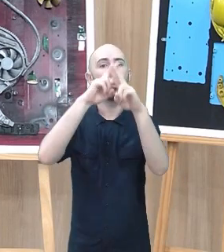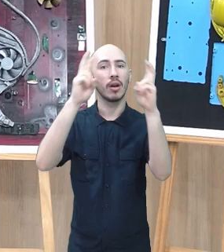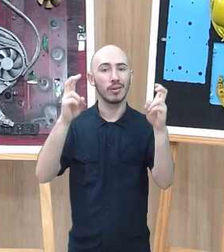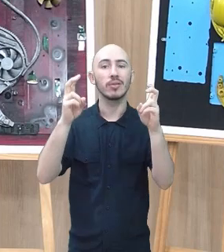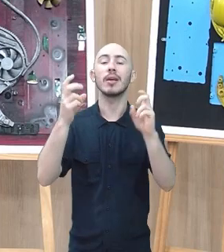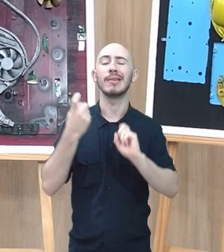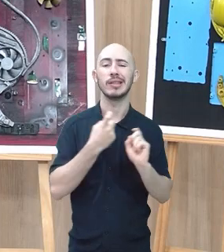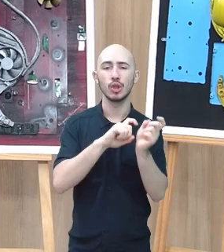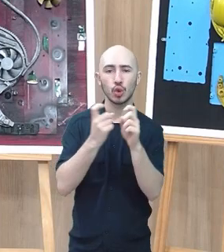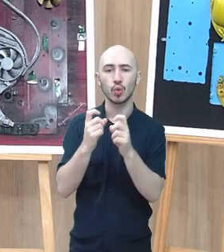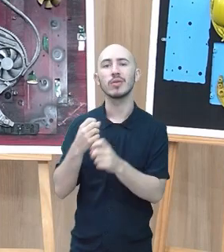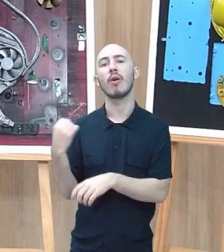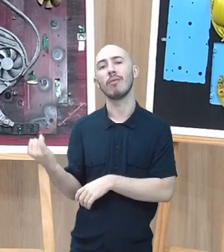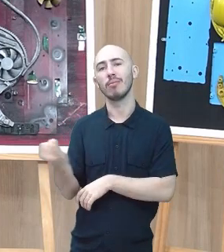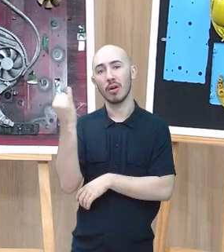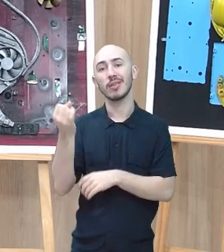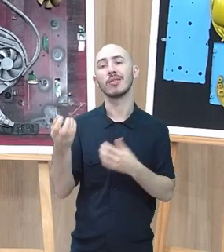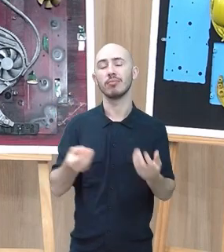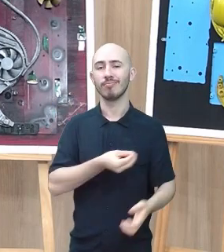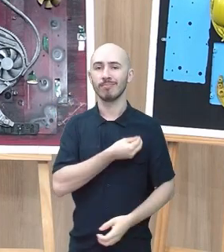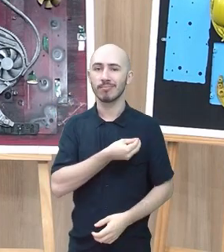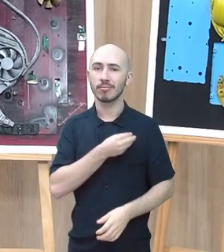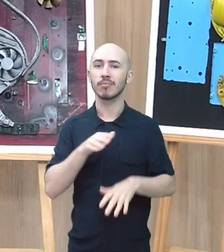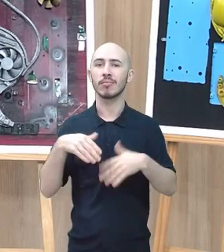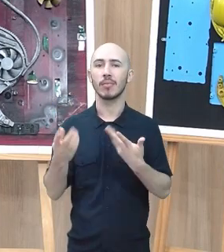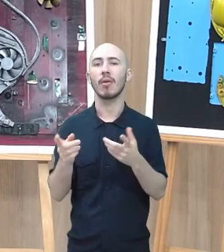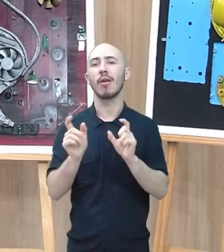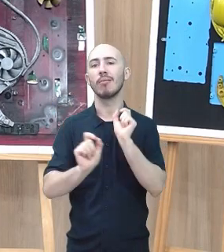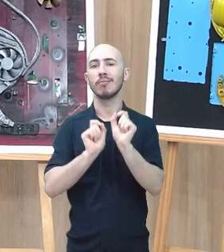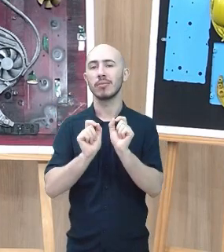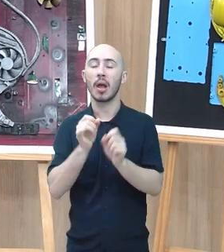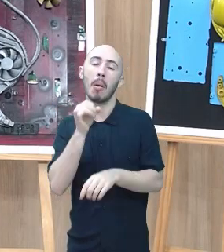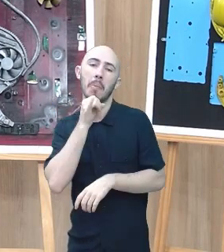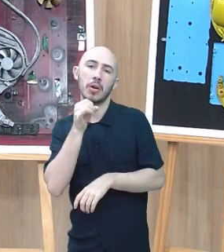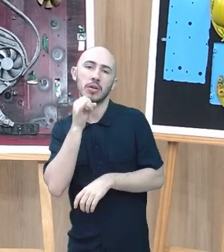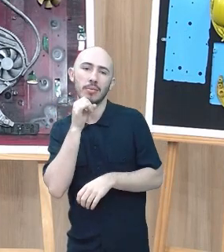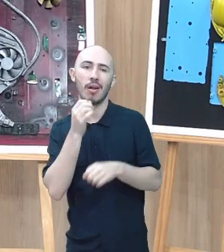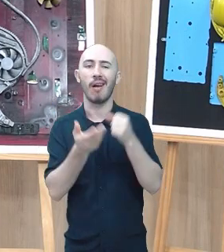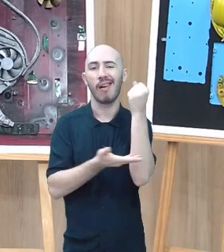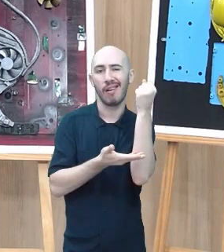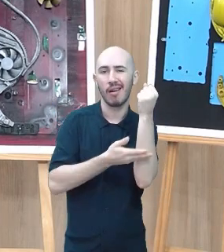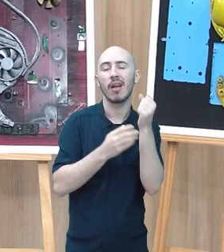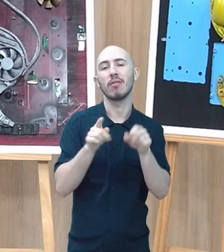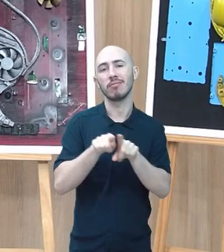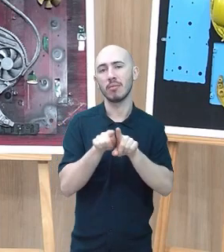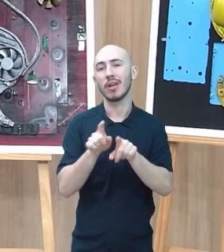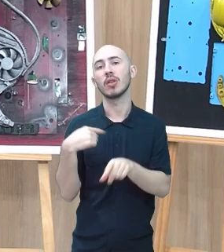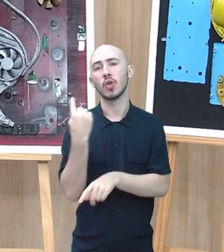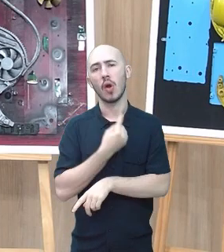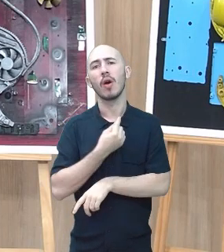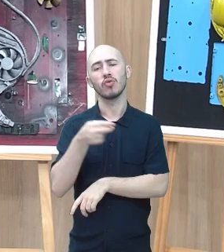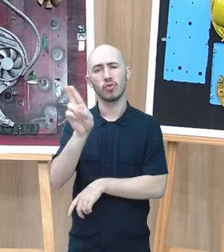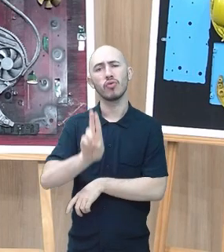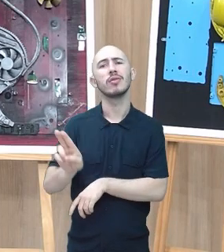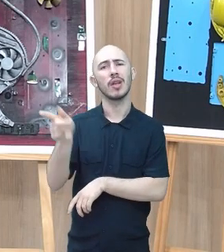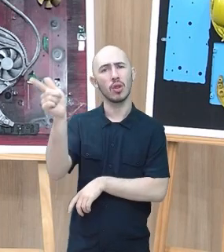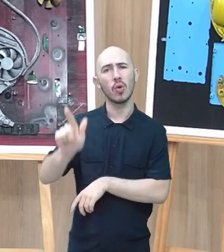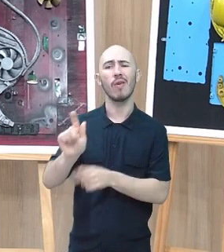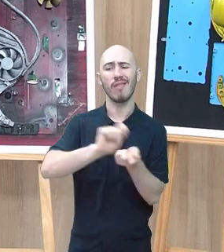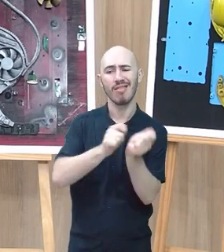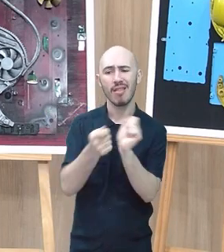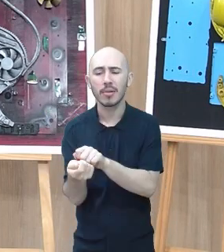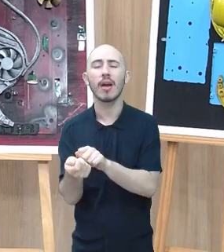No nosso momento atual. Então, essas garrafinhas PETs, tudo, a gente pode utilizar ela de outra forma, porque se a